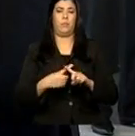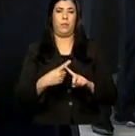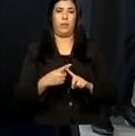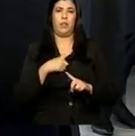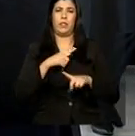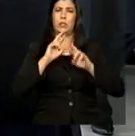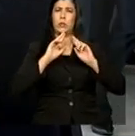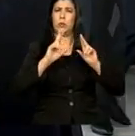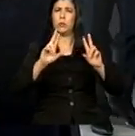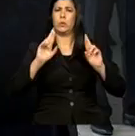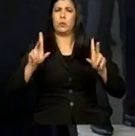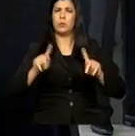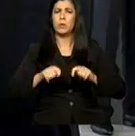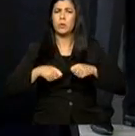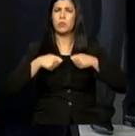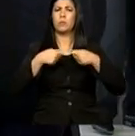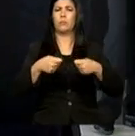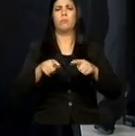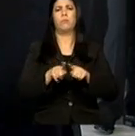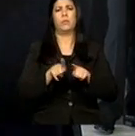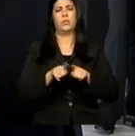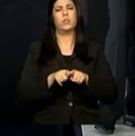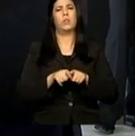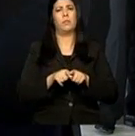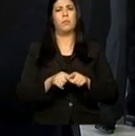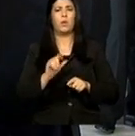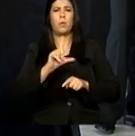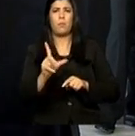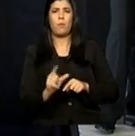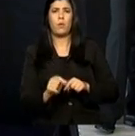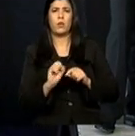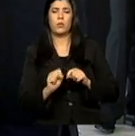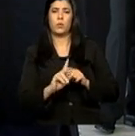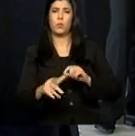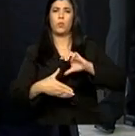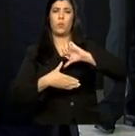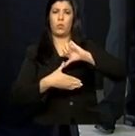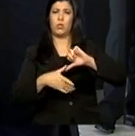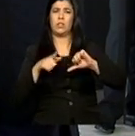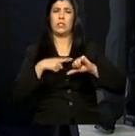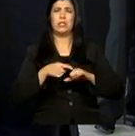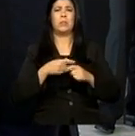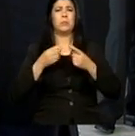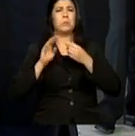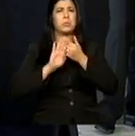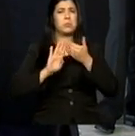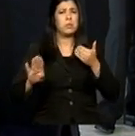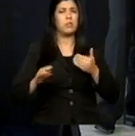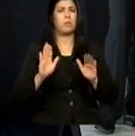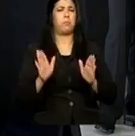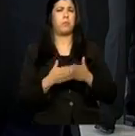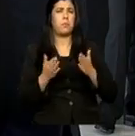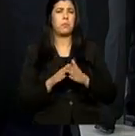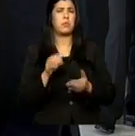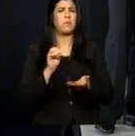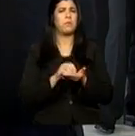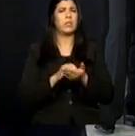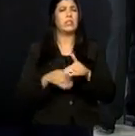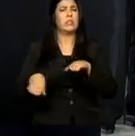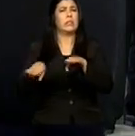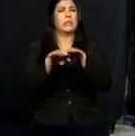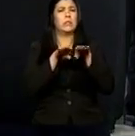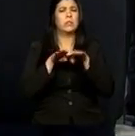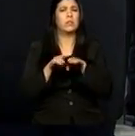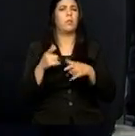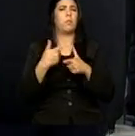enormes desafios para o continente sul-americano, né? Sobretudo em termos de combate à pobreza, desigualdade social, o crime